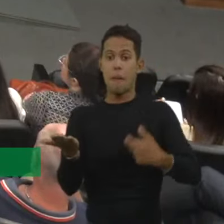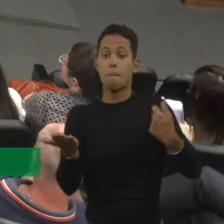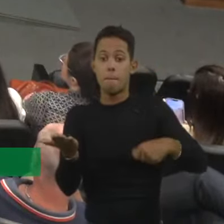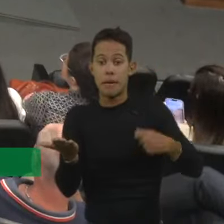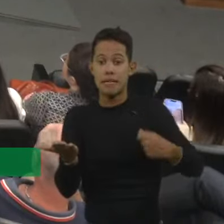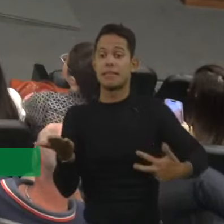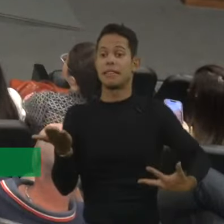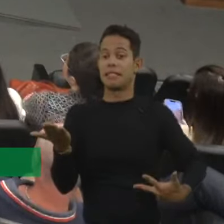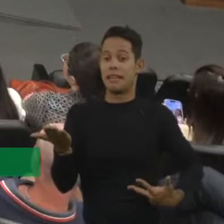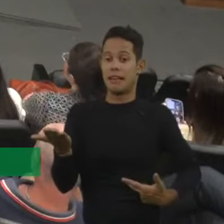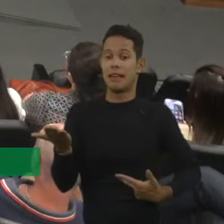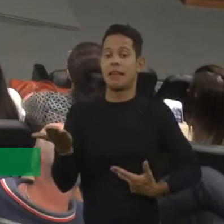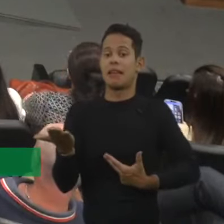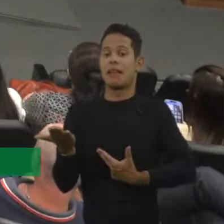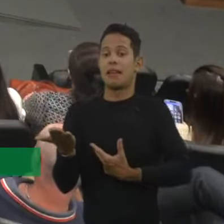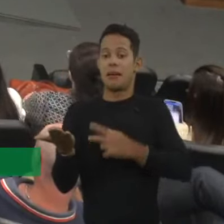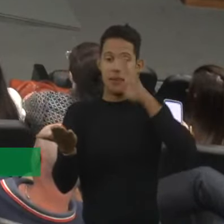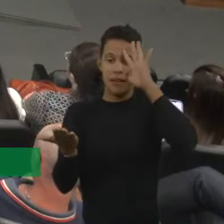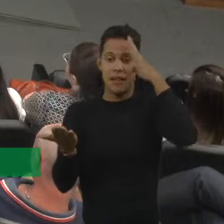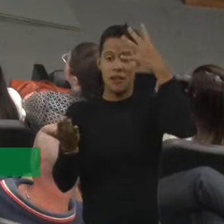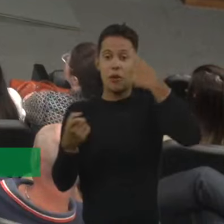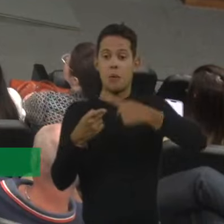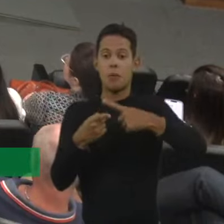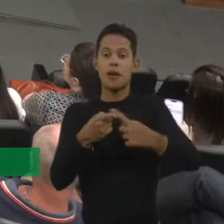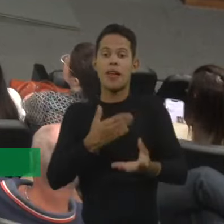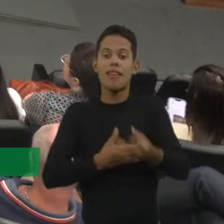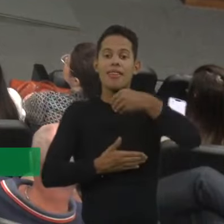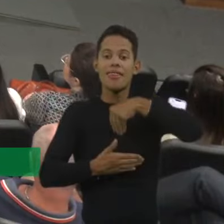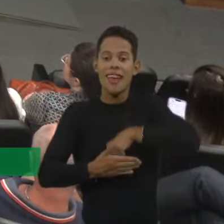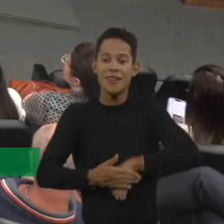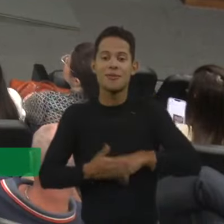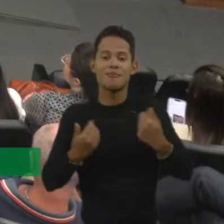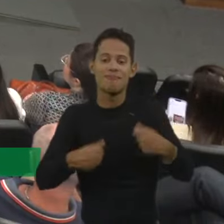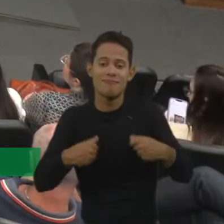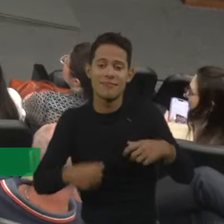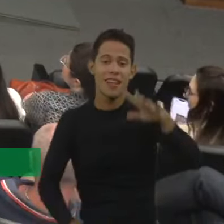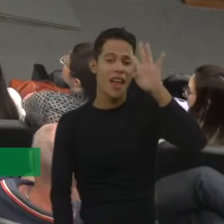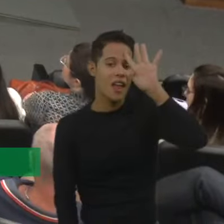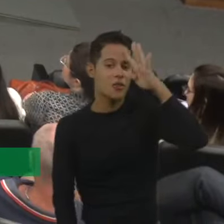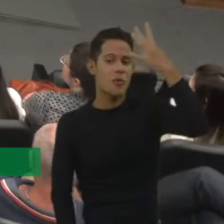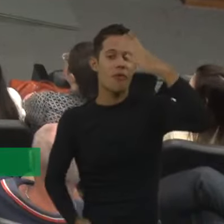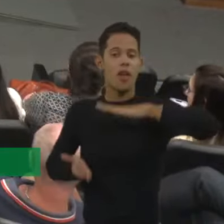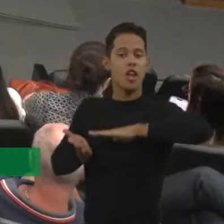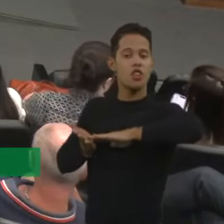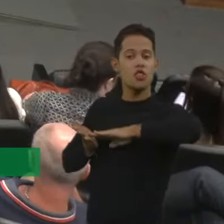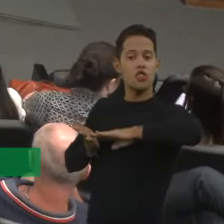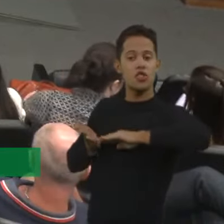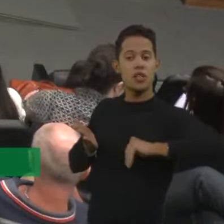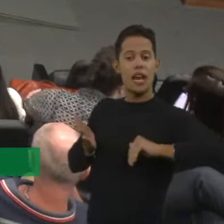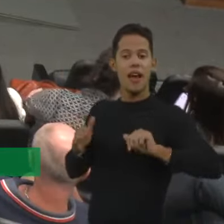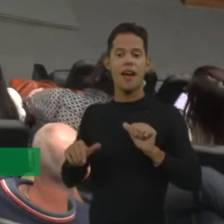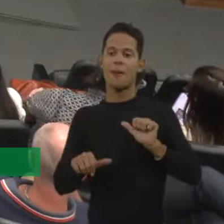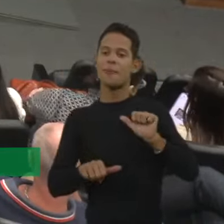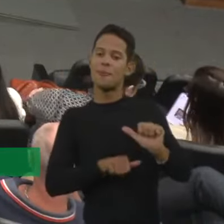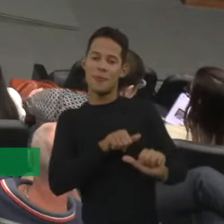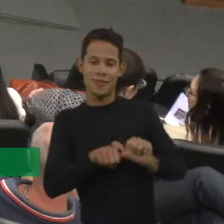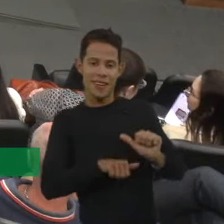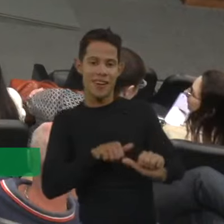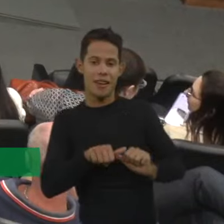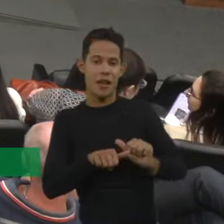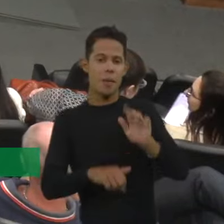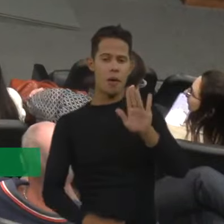fazer cirurgia, porque tem algo ali que precisa ser removido, modificado, né? Mas o que está